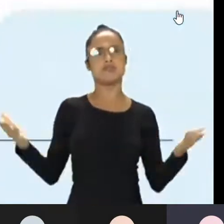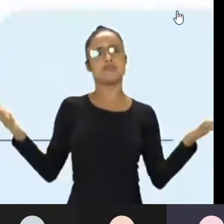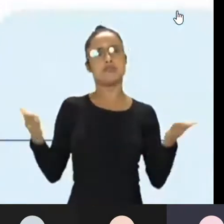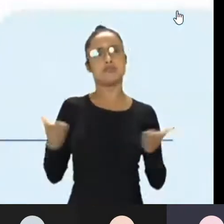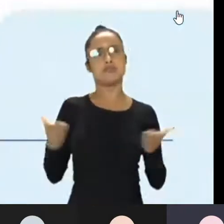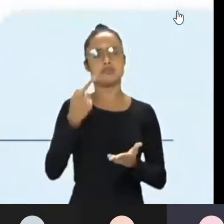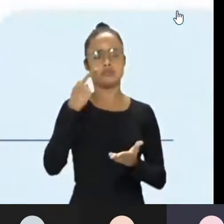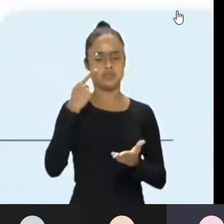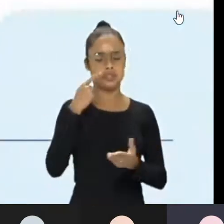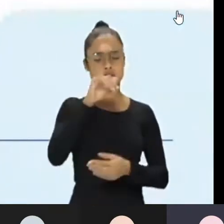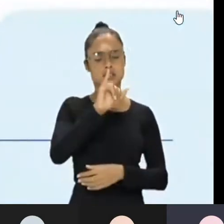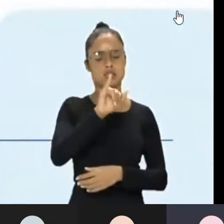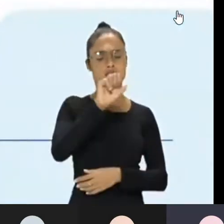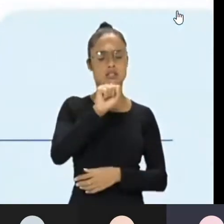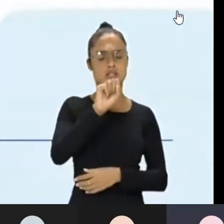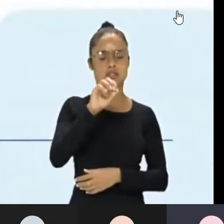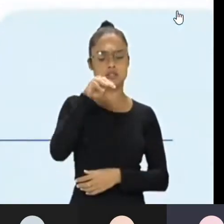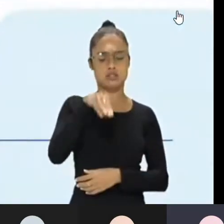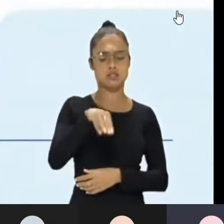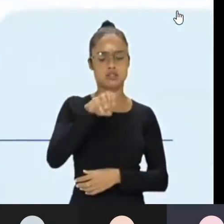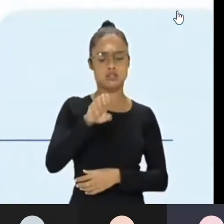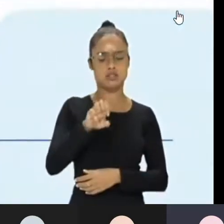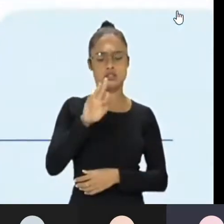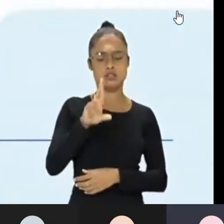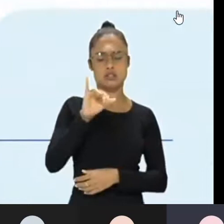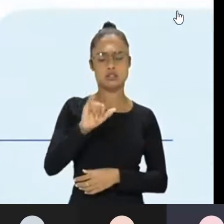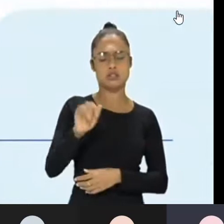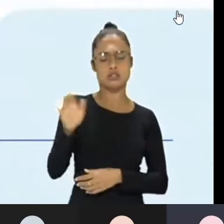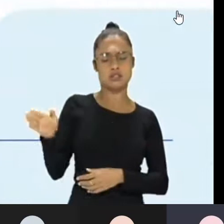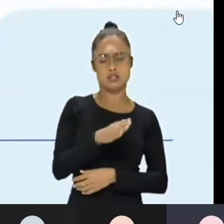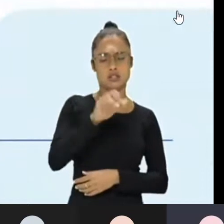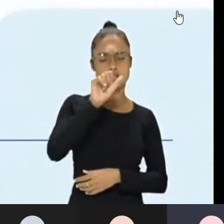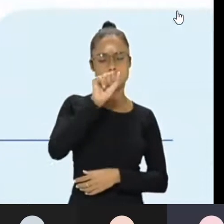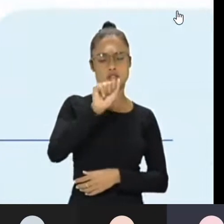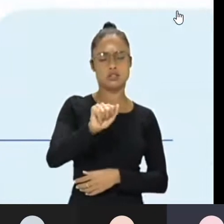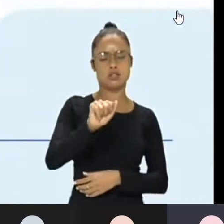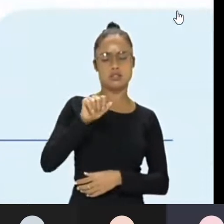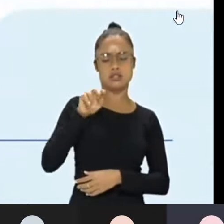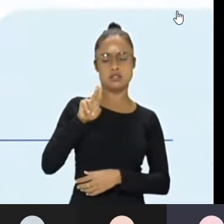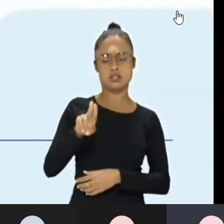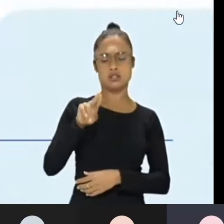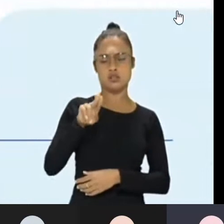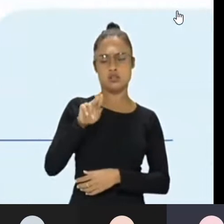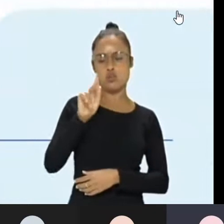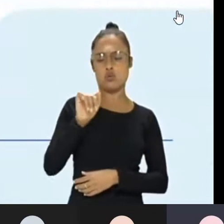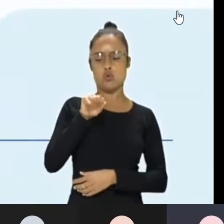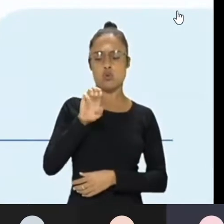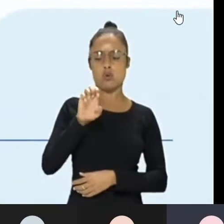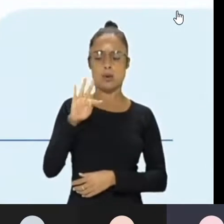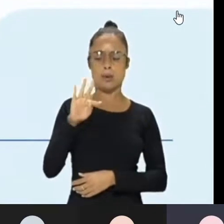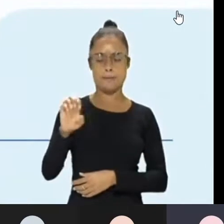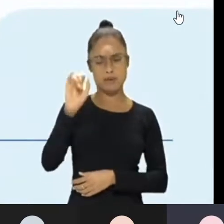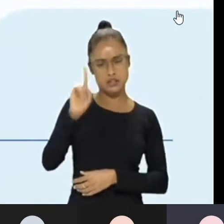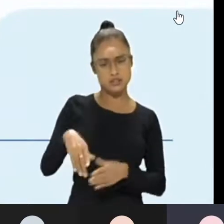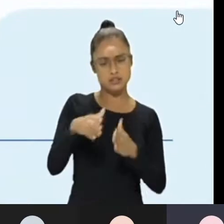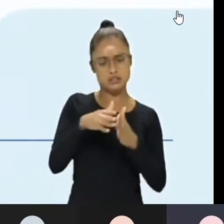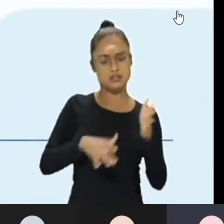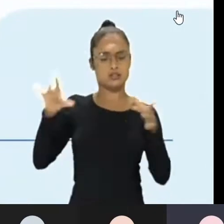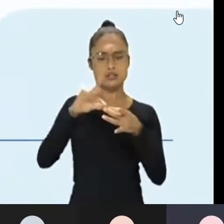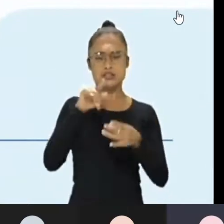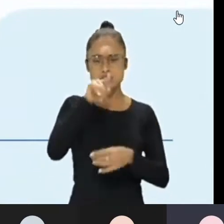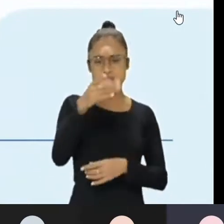Então, o nome que você vai buscar é o Augment e você vai explorar o conceito da